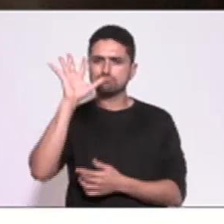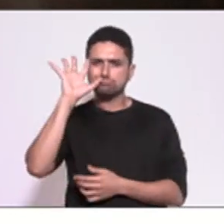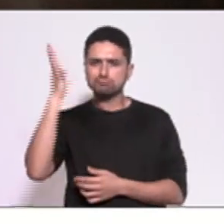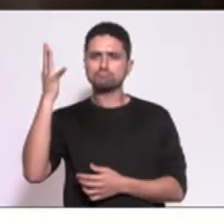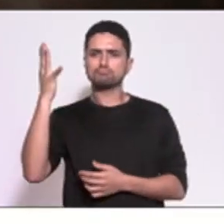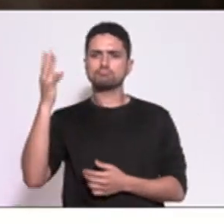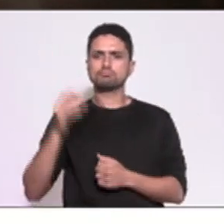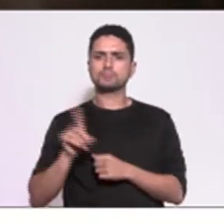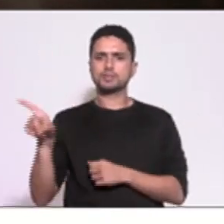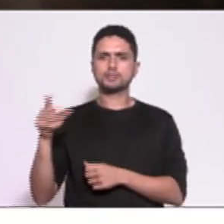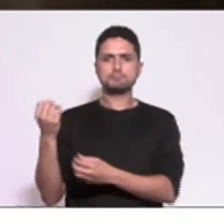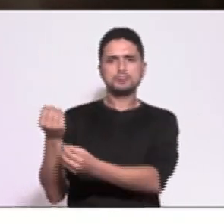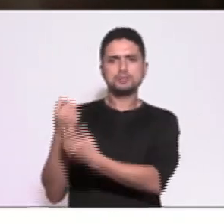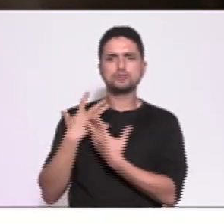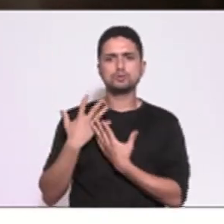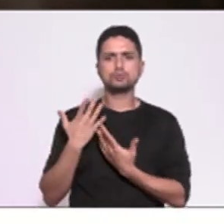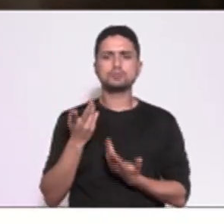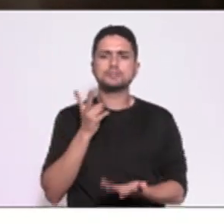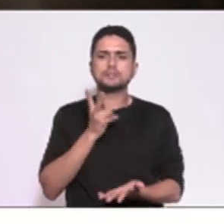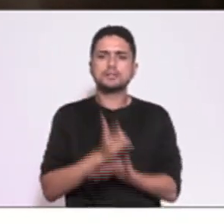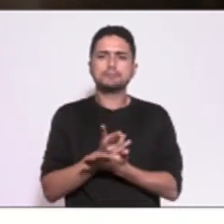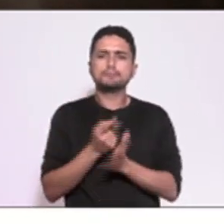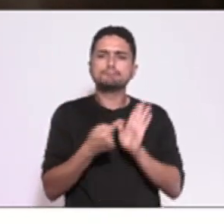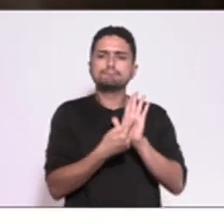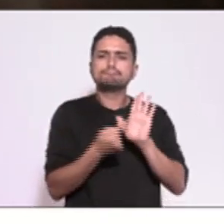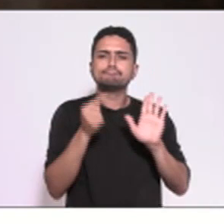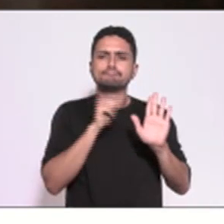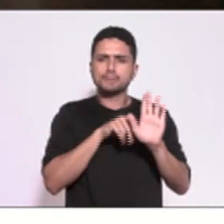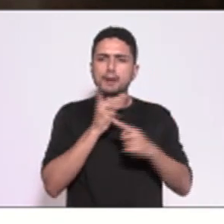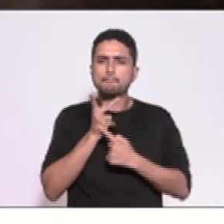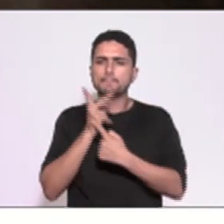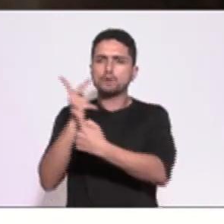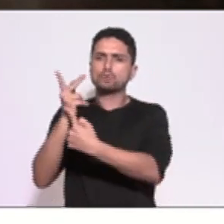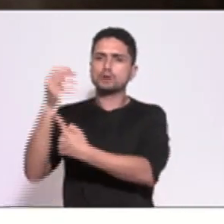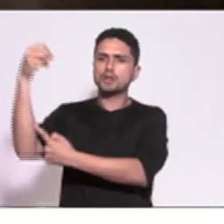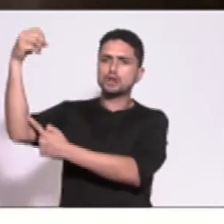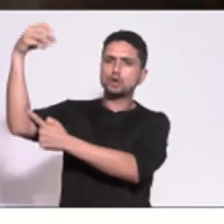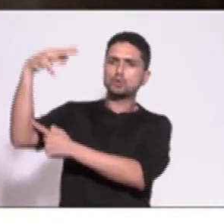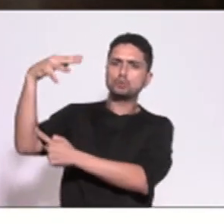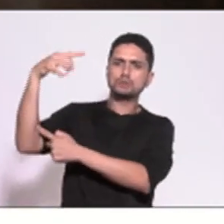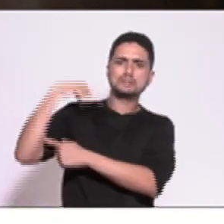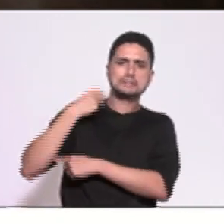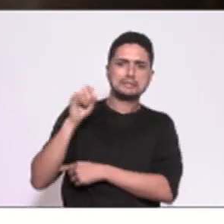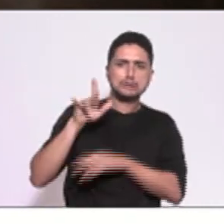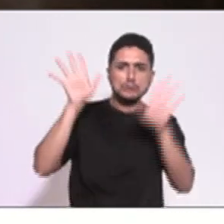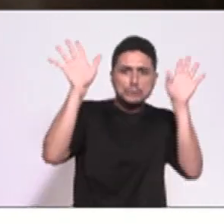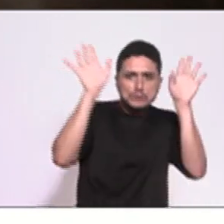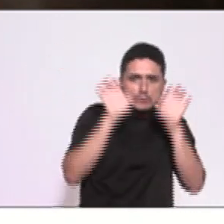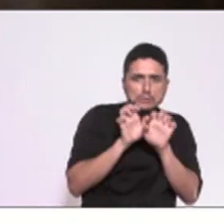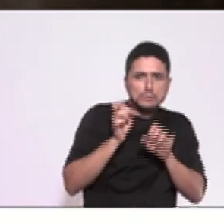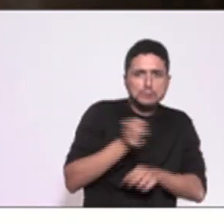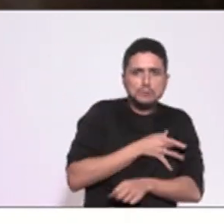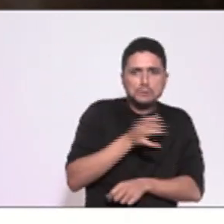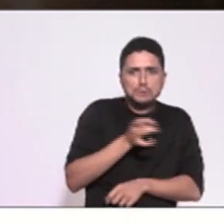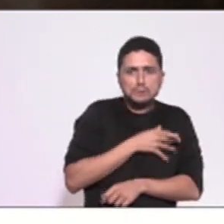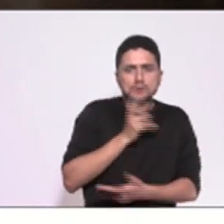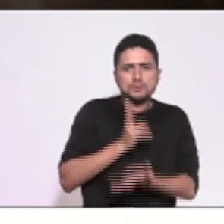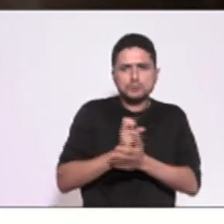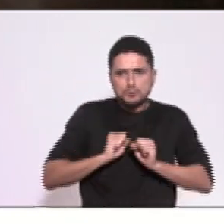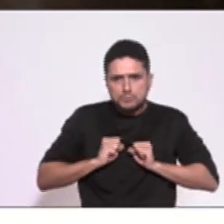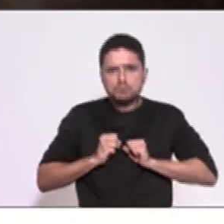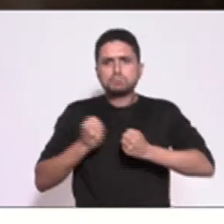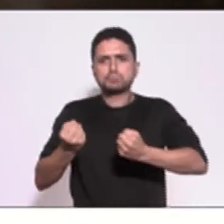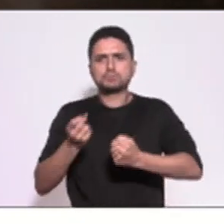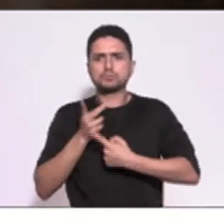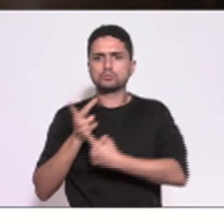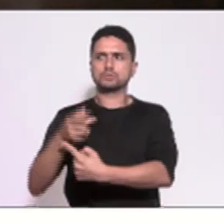maneira independente quando eu estivesse no escuro, sem nunca ter saído de perto ou deixado de me dar a mão.